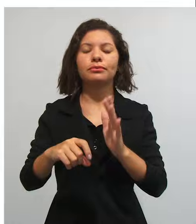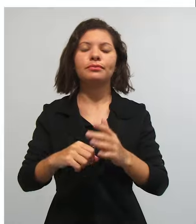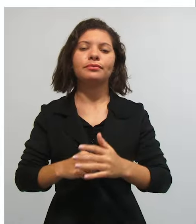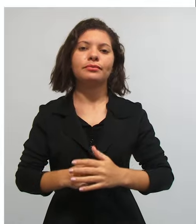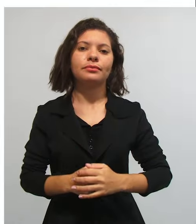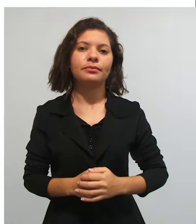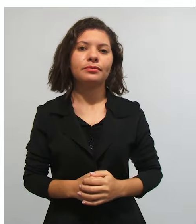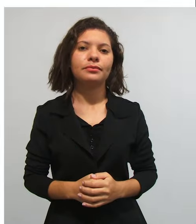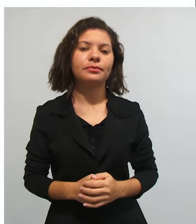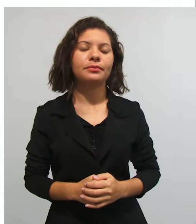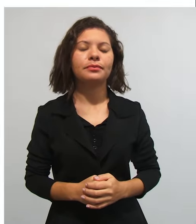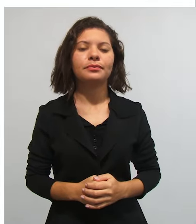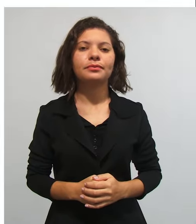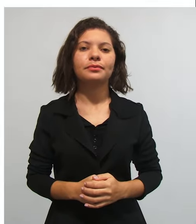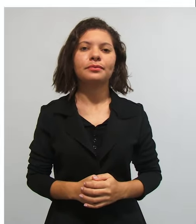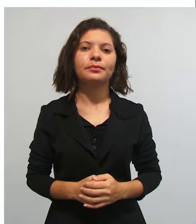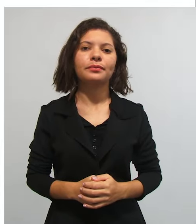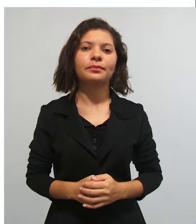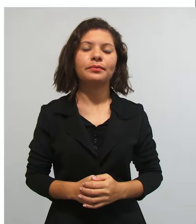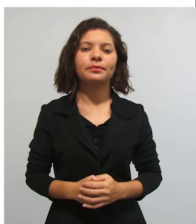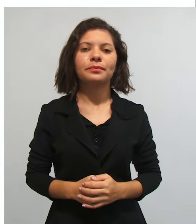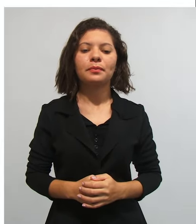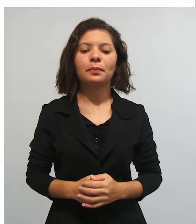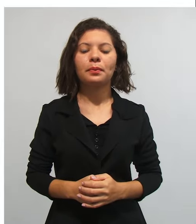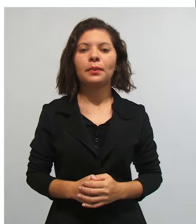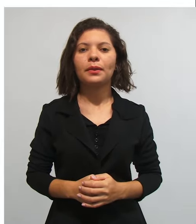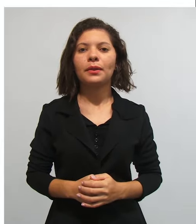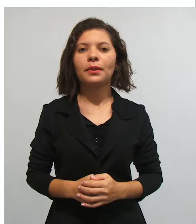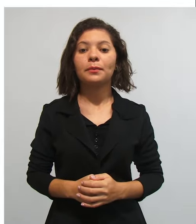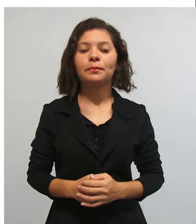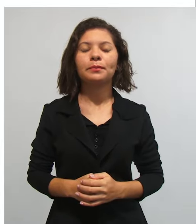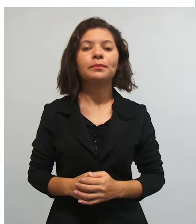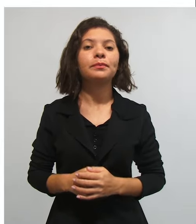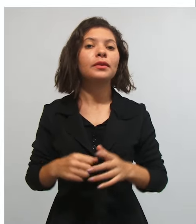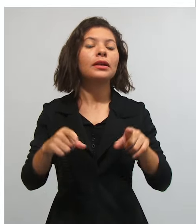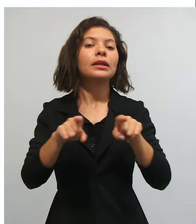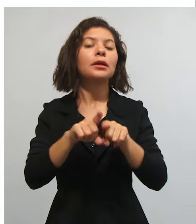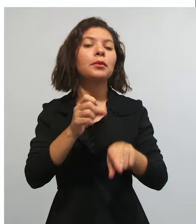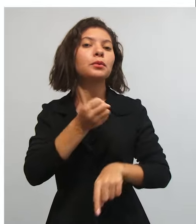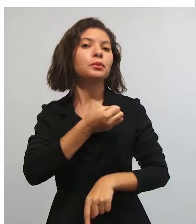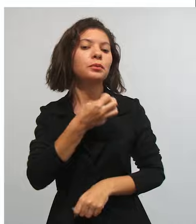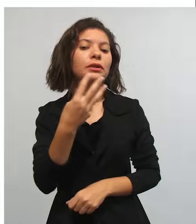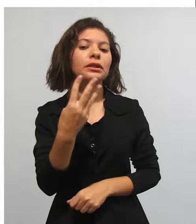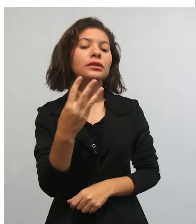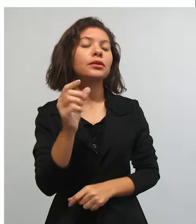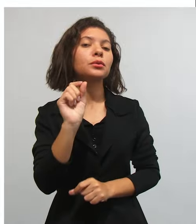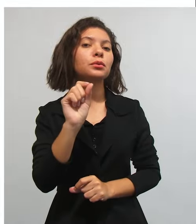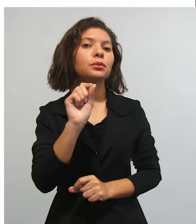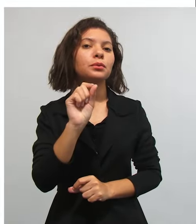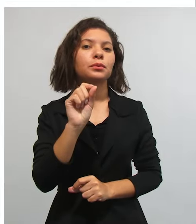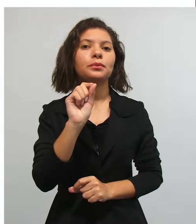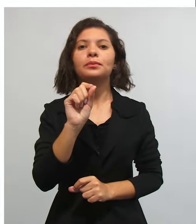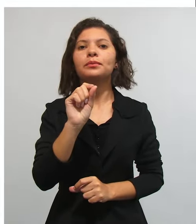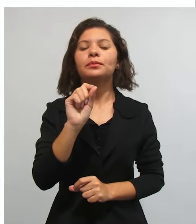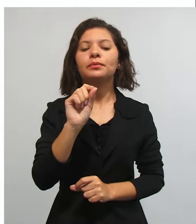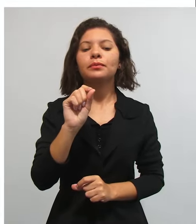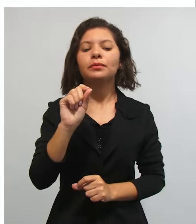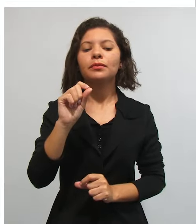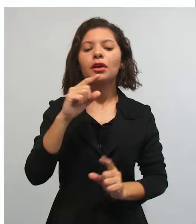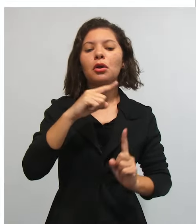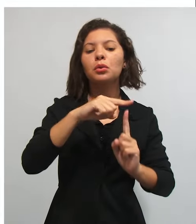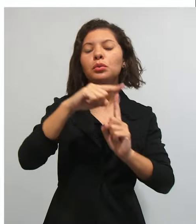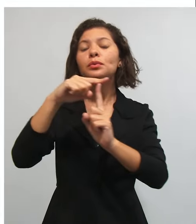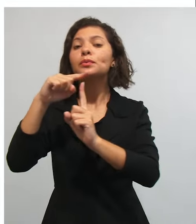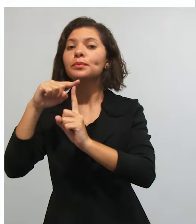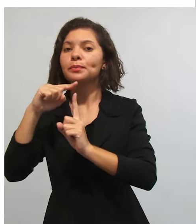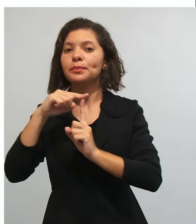contribuições de melhoria, segundo dígito. O terceiro dígito será espécie.